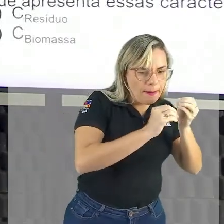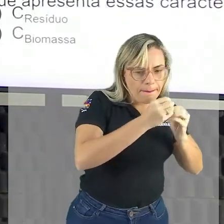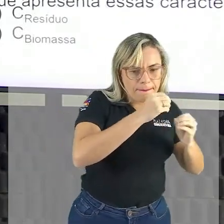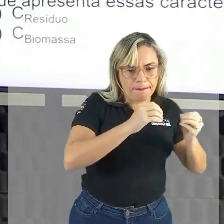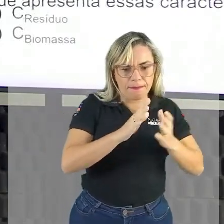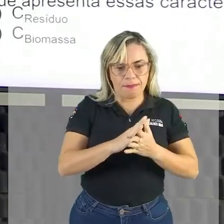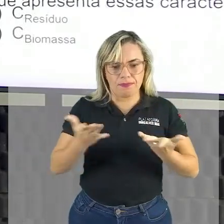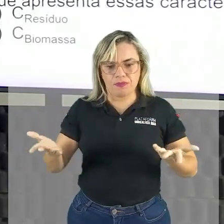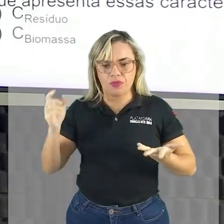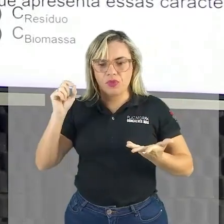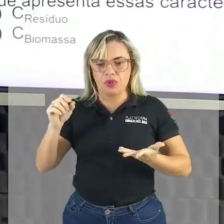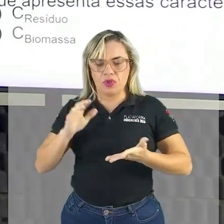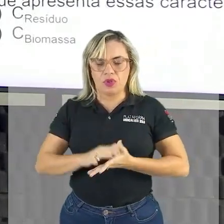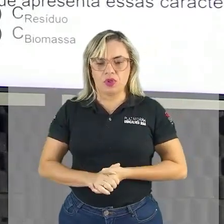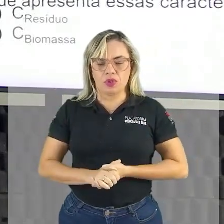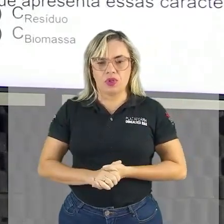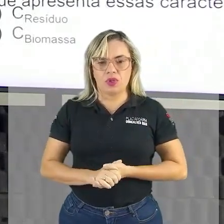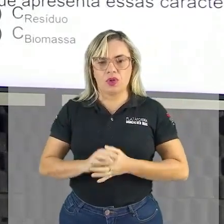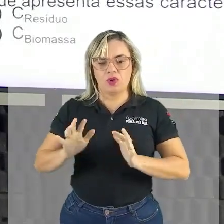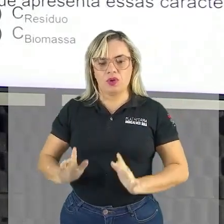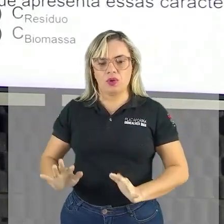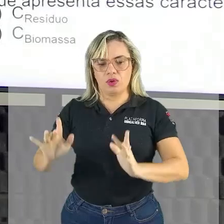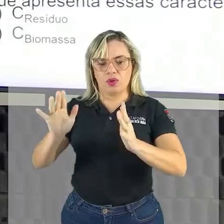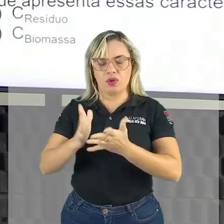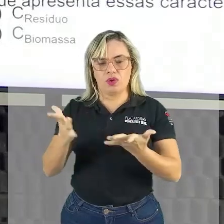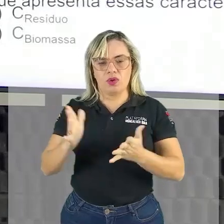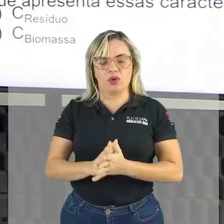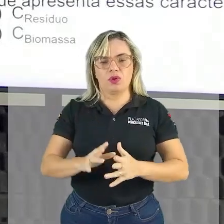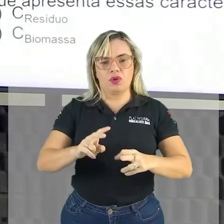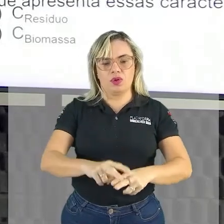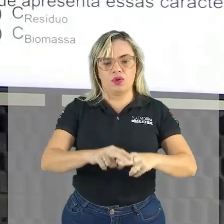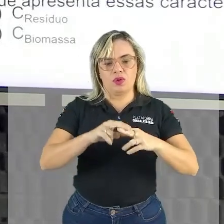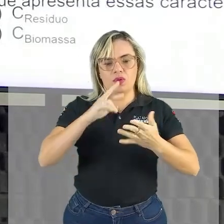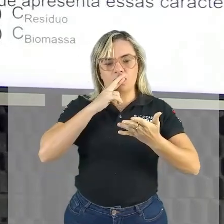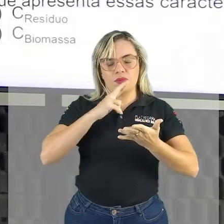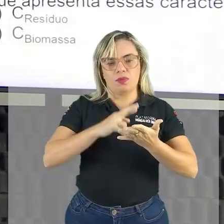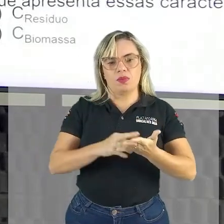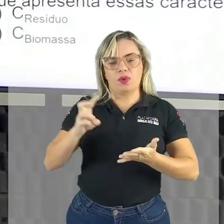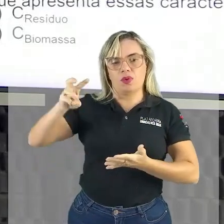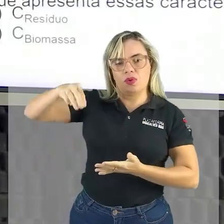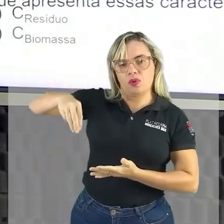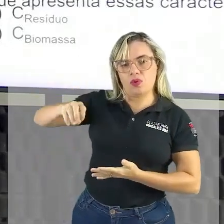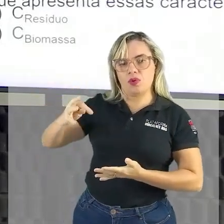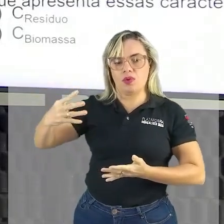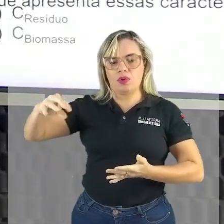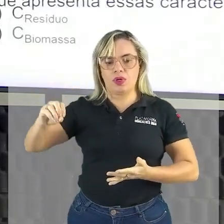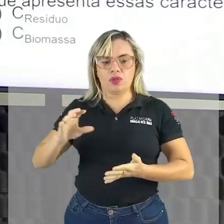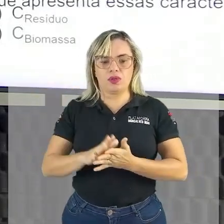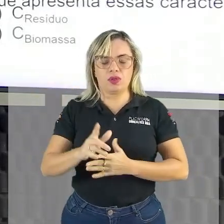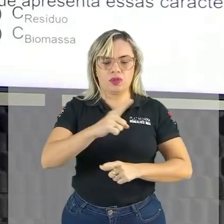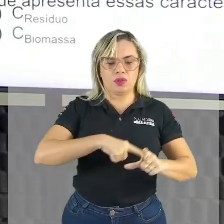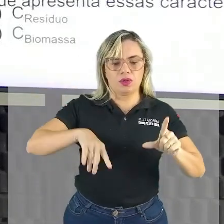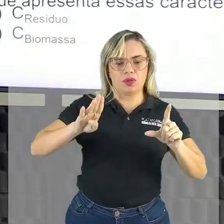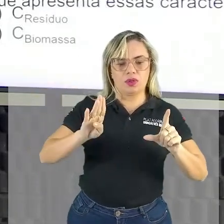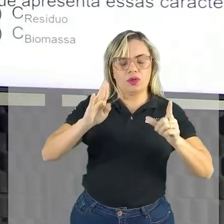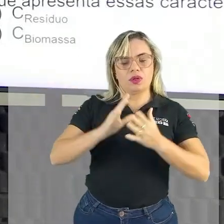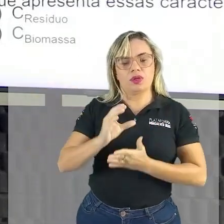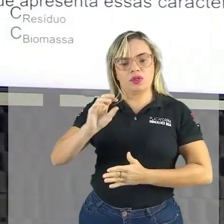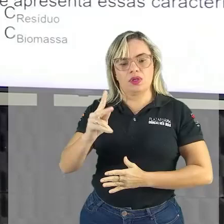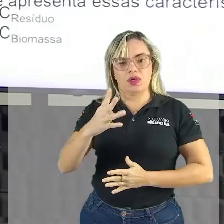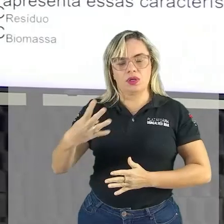agregação é justamente o estado gasoso. É por isso que você vai ter como resposta o metano. Uma coisa muito